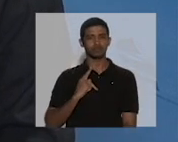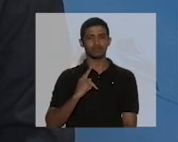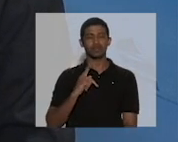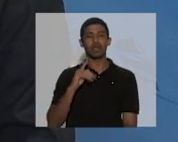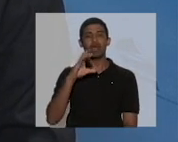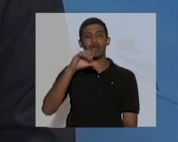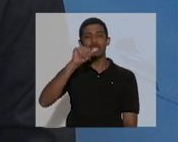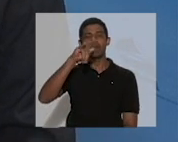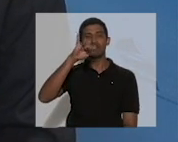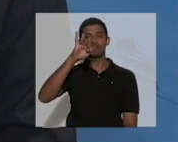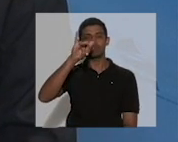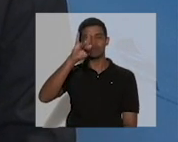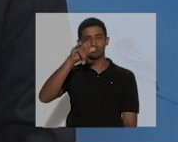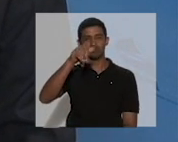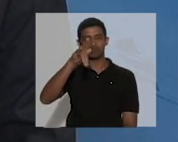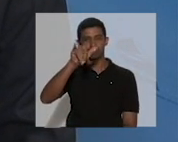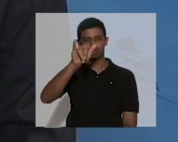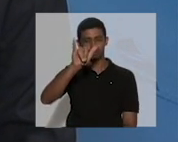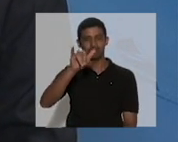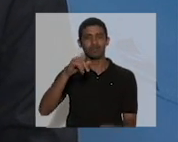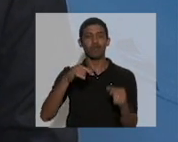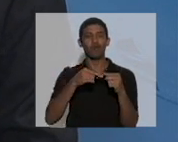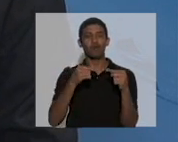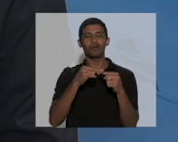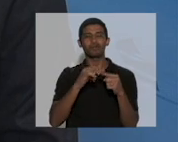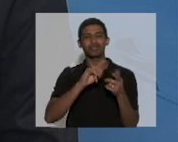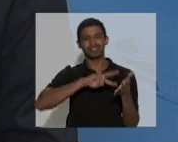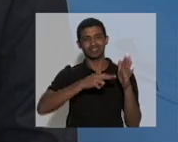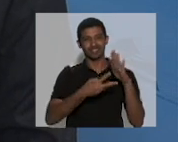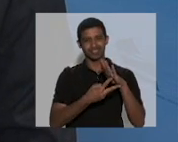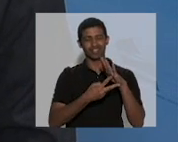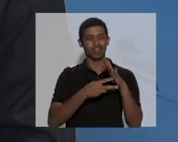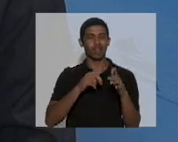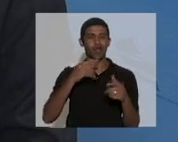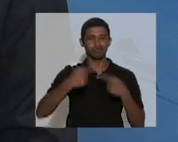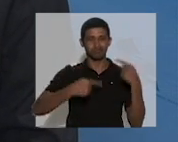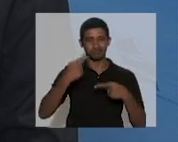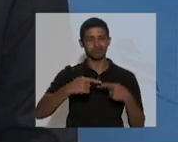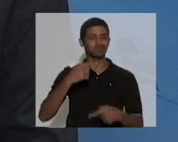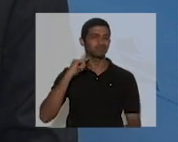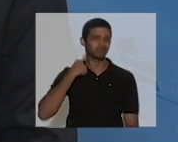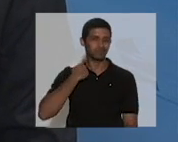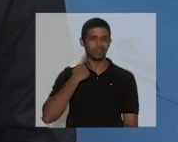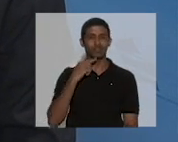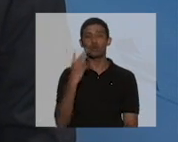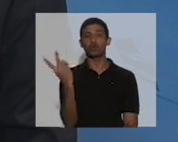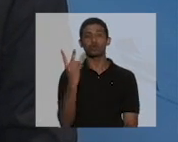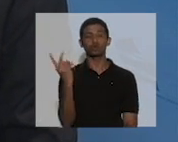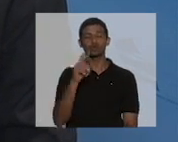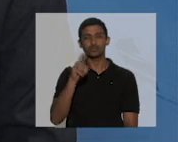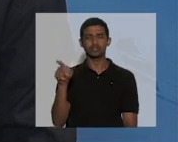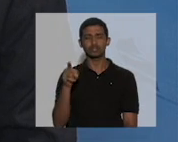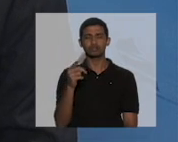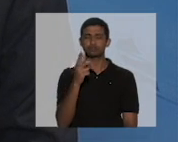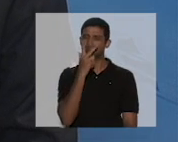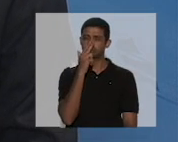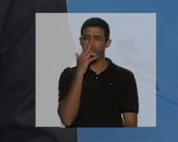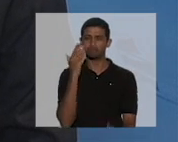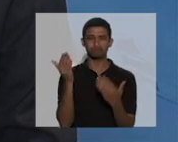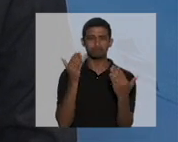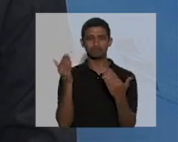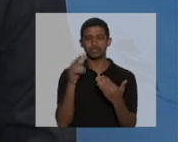denominada Unfair Play, que significa jogo sujo em inglês. Nussmann e Griner são